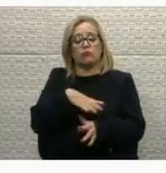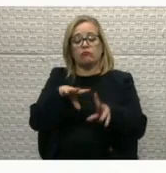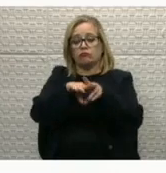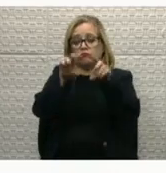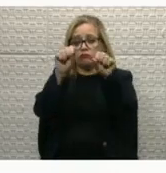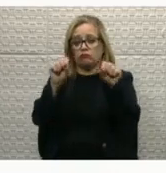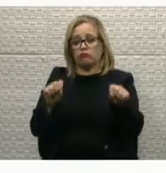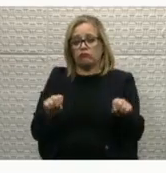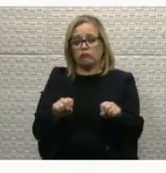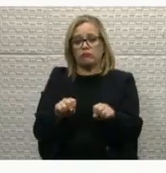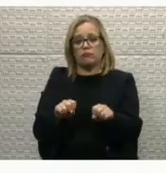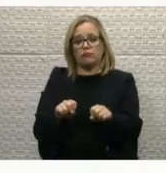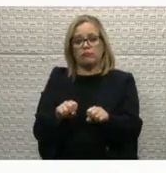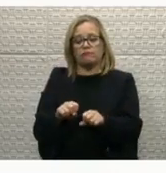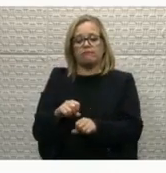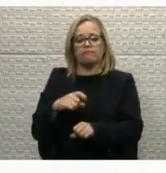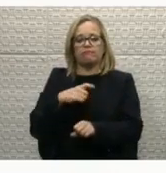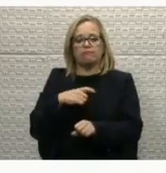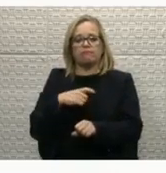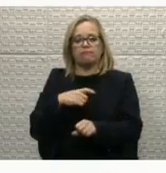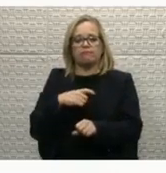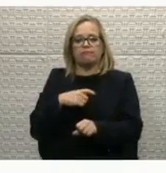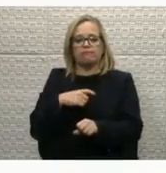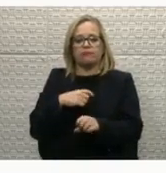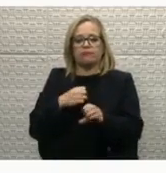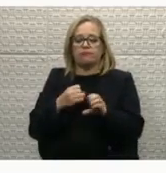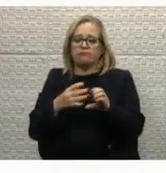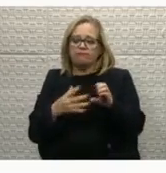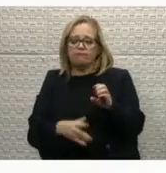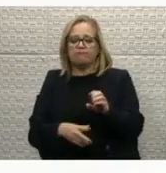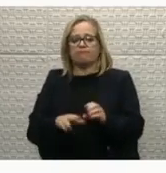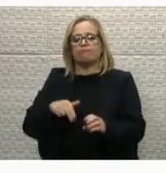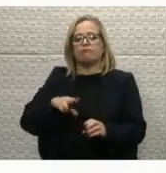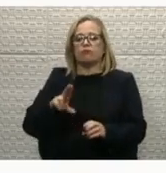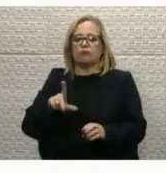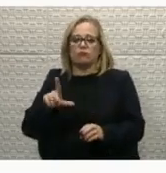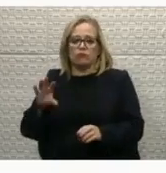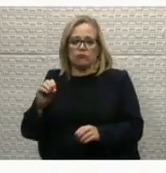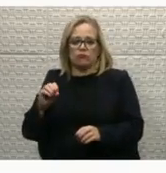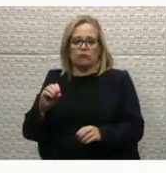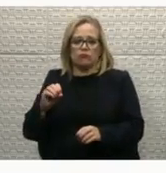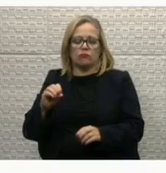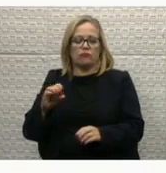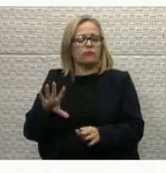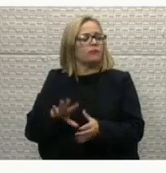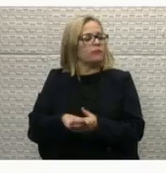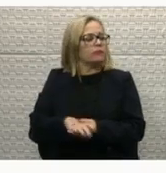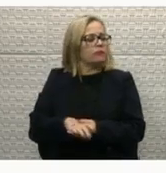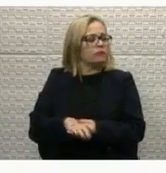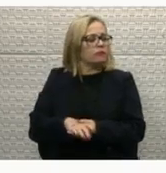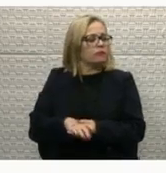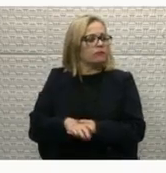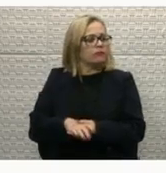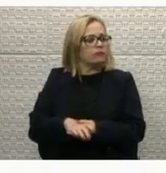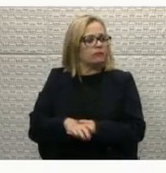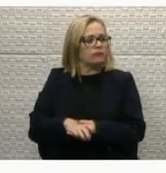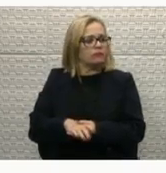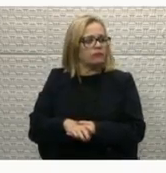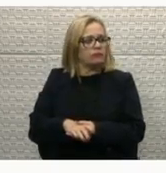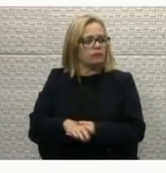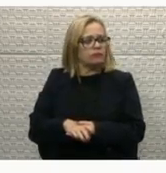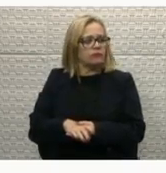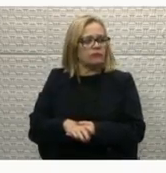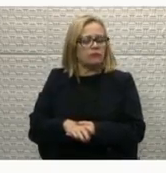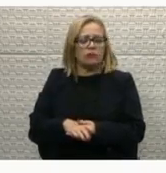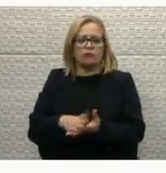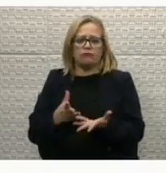sistema tem termos independentes nulos. Ele é um sistema homogêneo. Nós poderemos até decompor